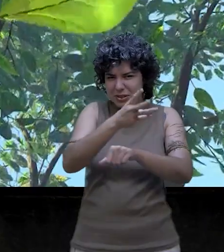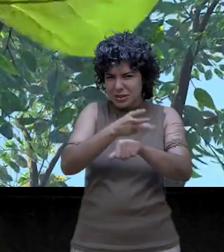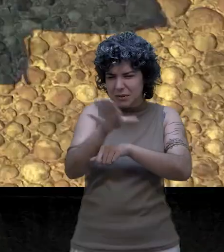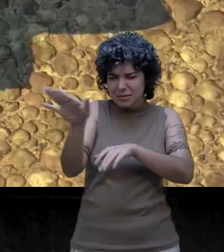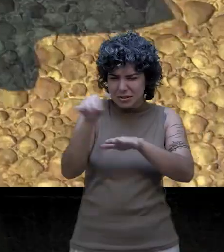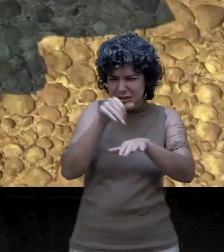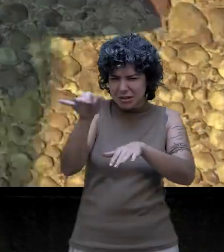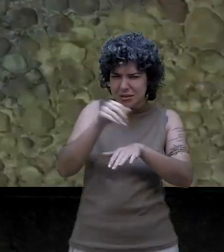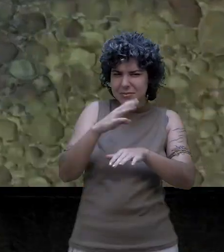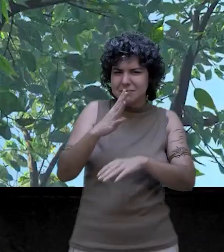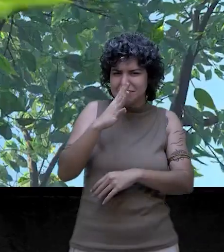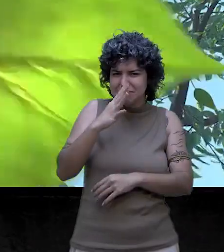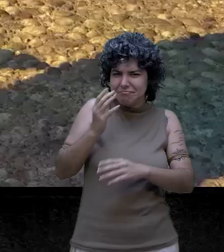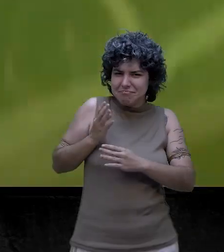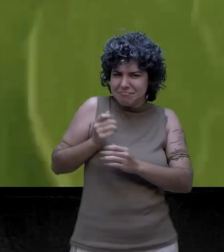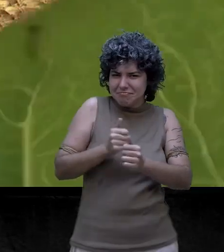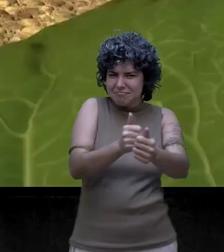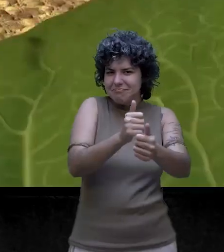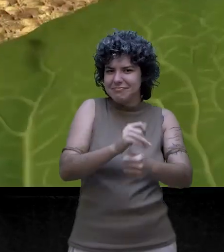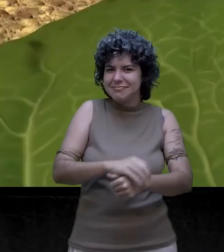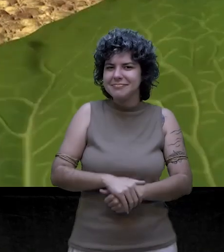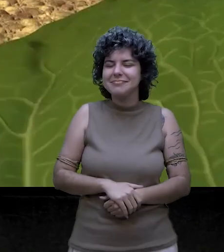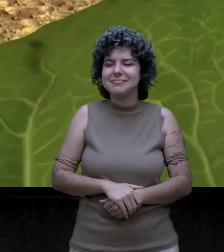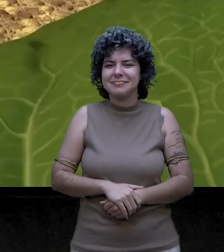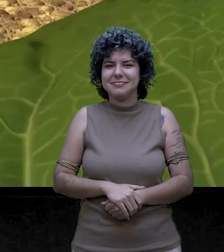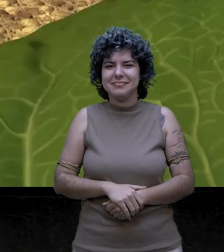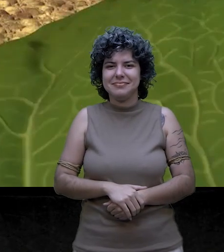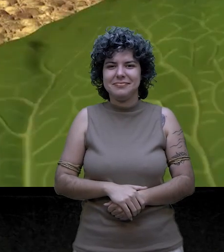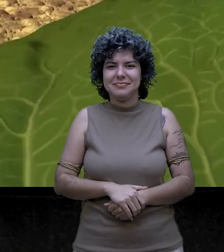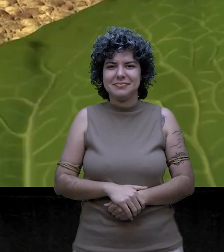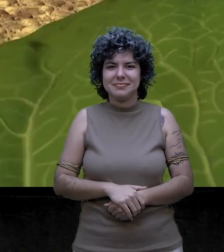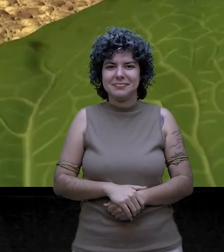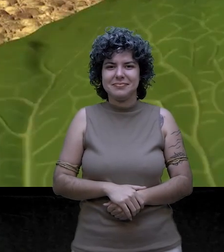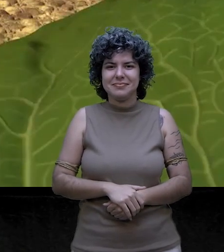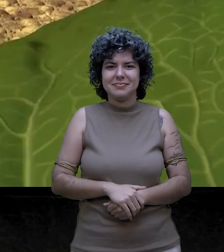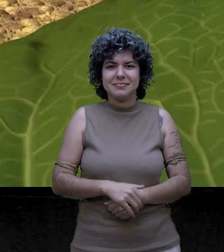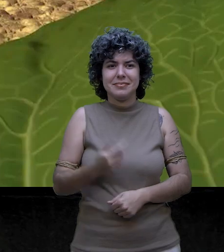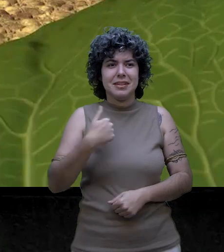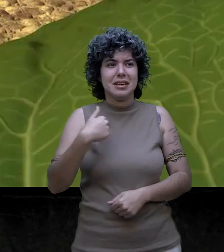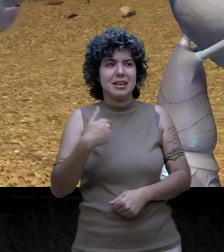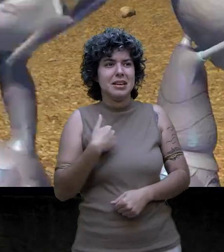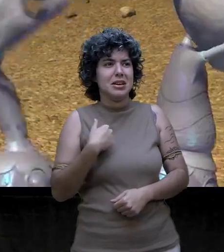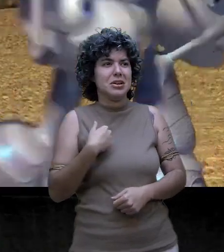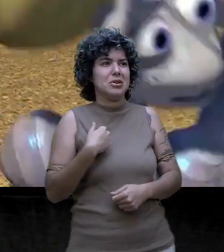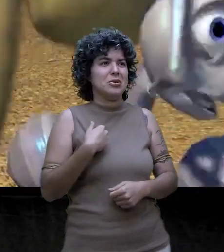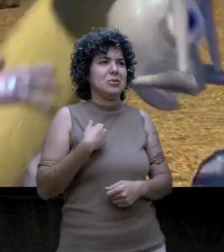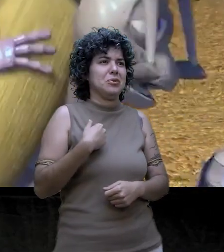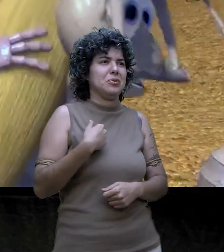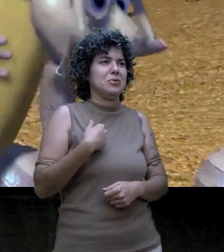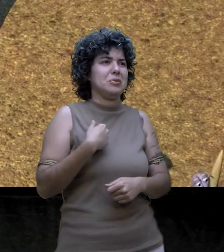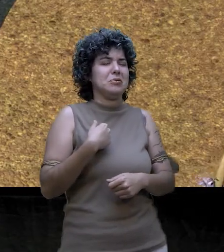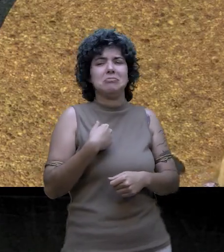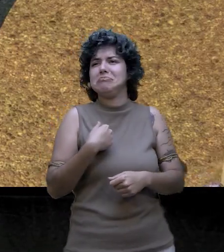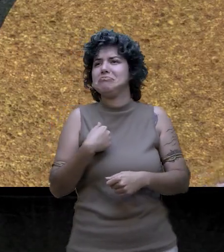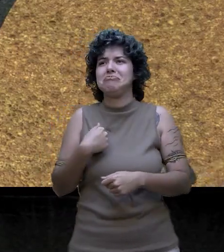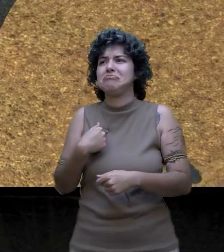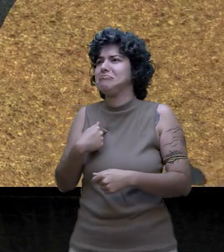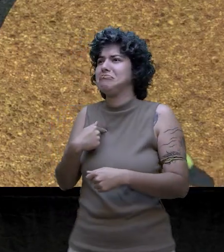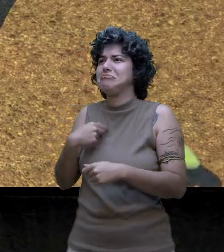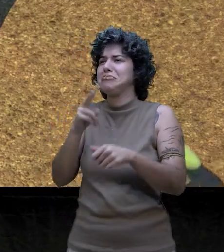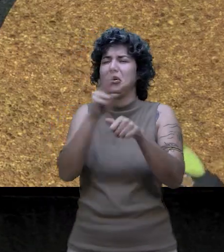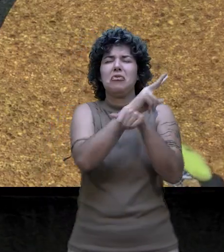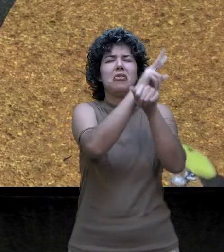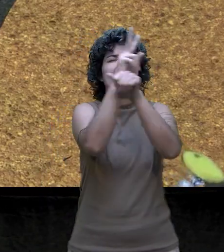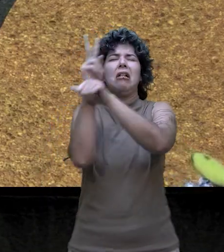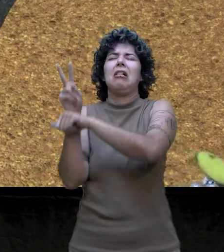Me perdi! Cadê a trilha? Eu estou vendo mais a luz. O que eu